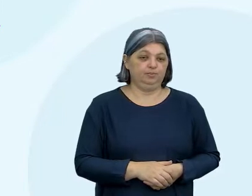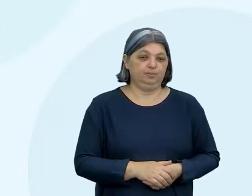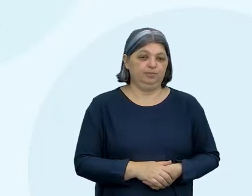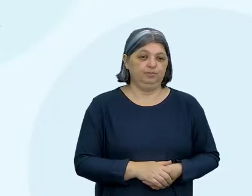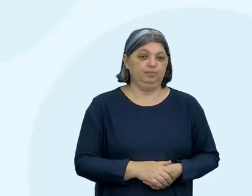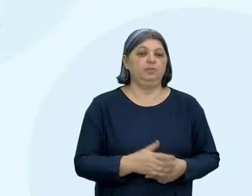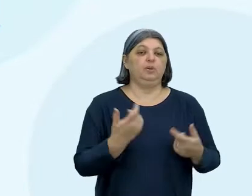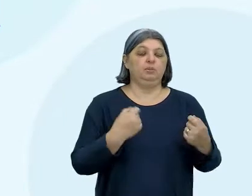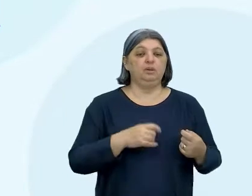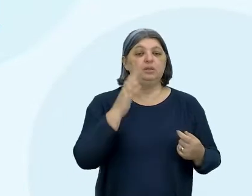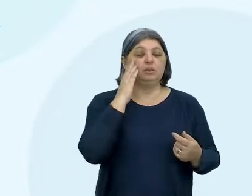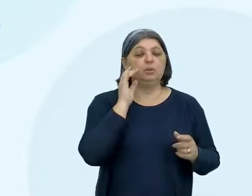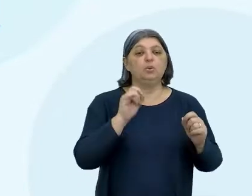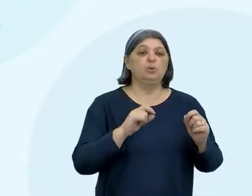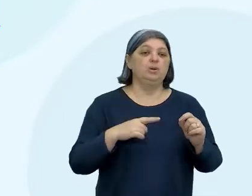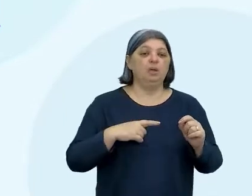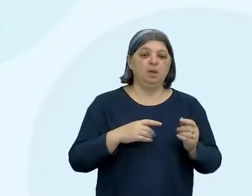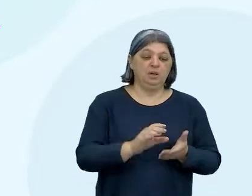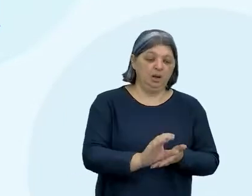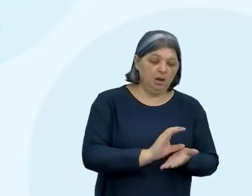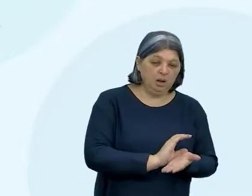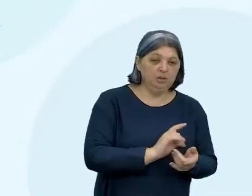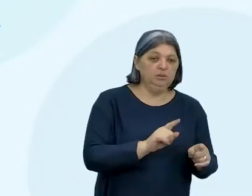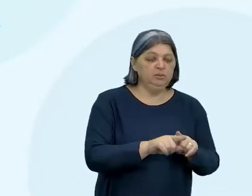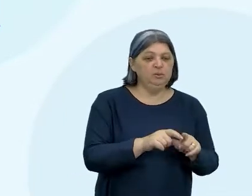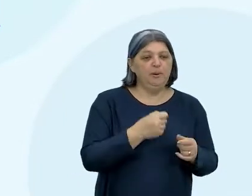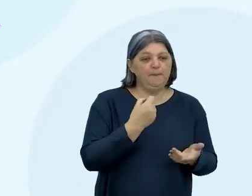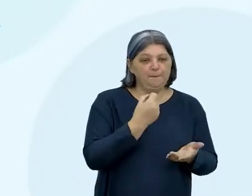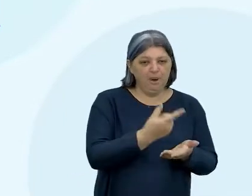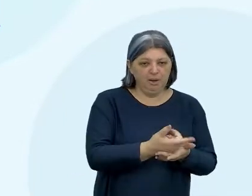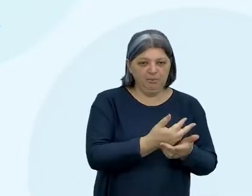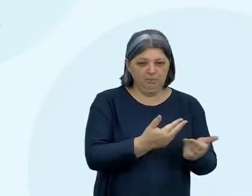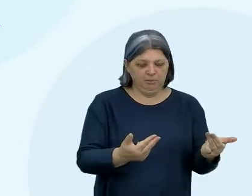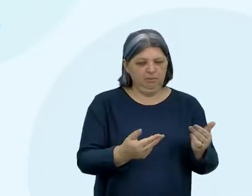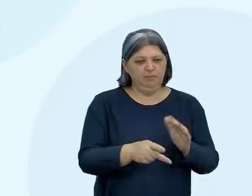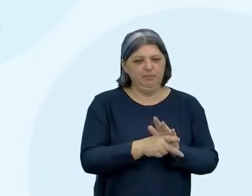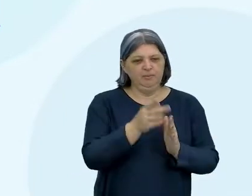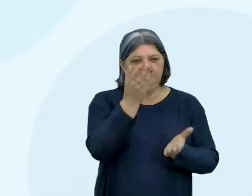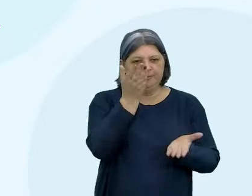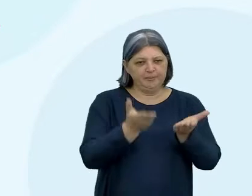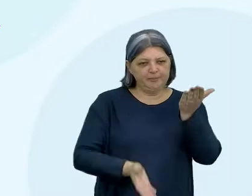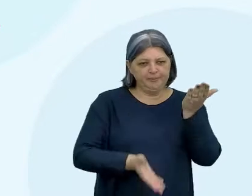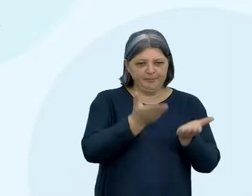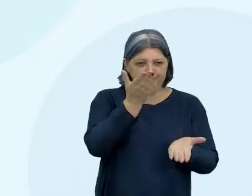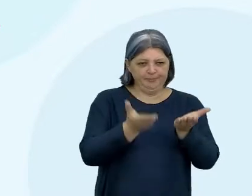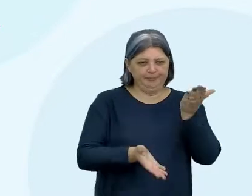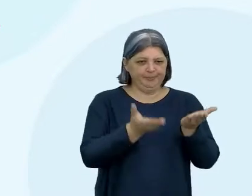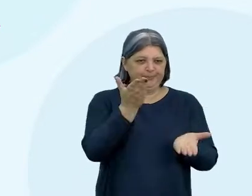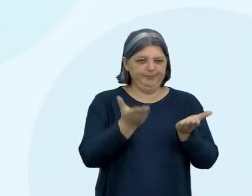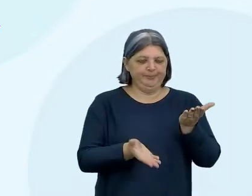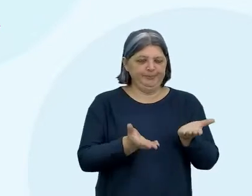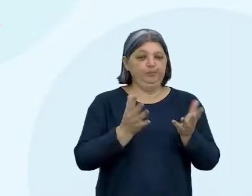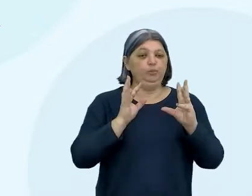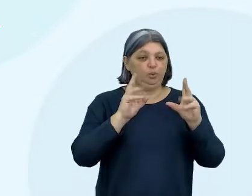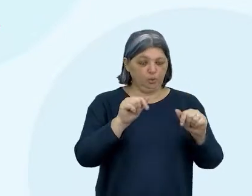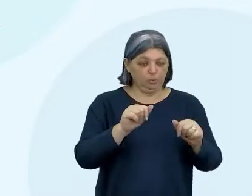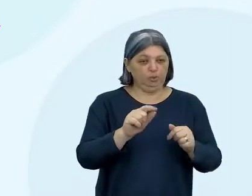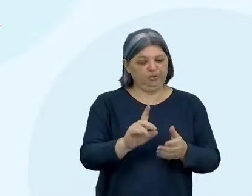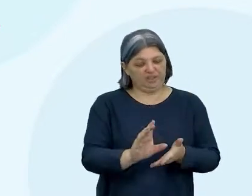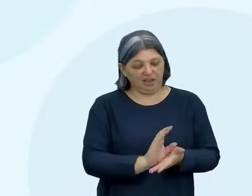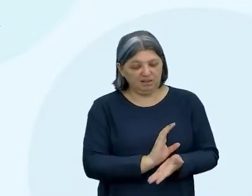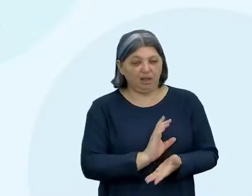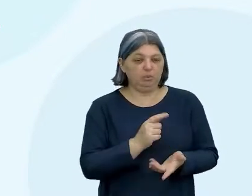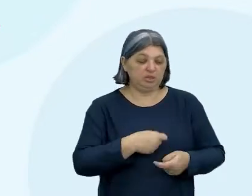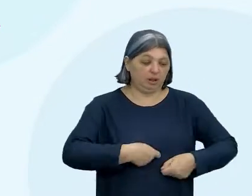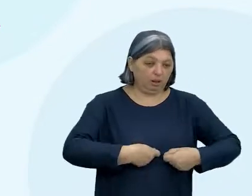a despesa em ordem aí, na mesma balança. Tudo que a gente recebe, a gente gasta, se a gente